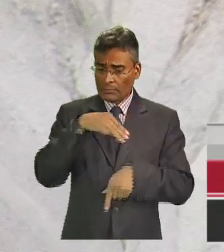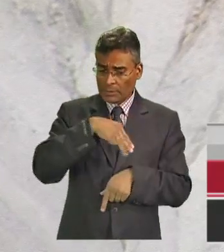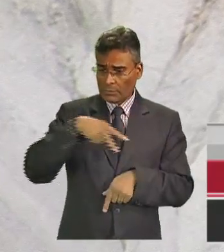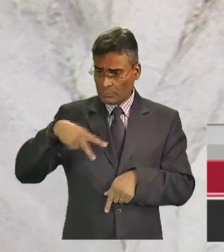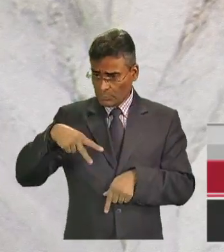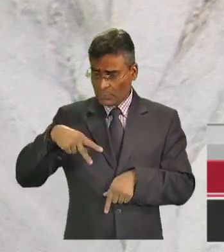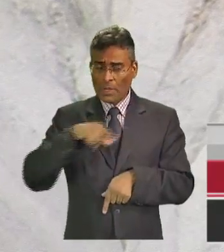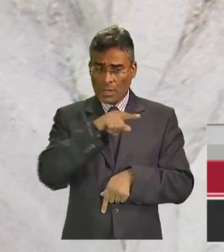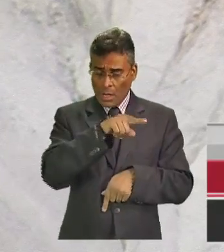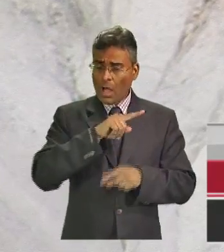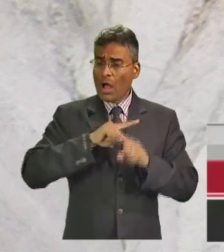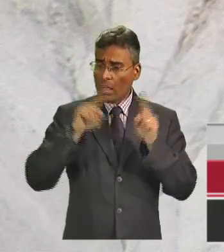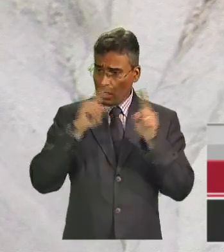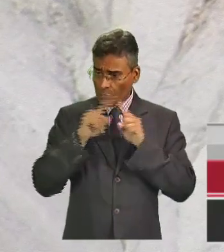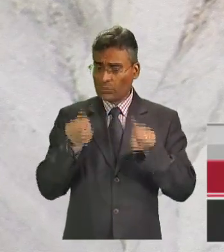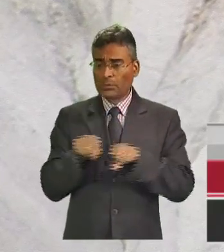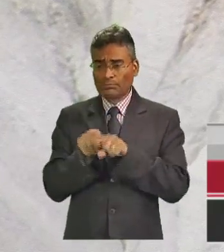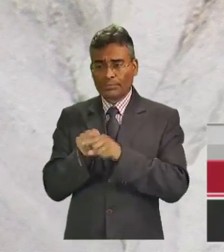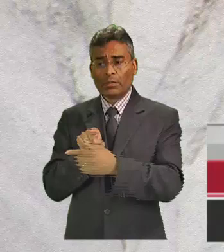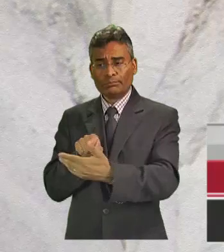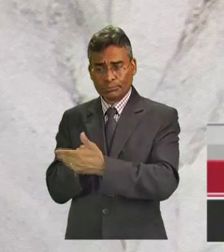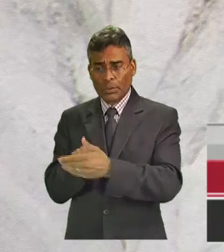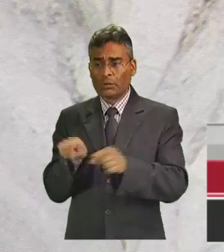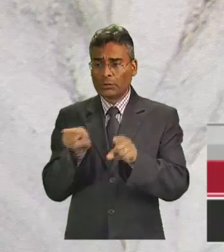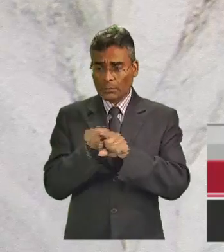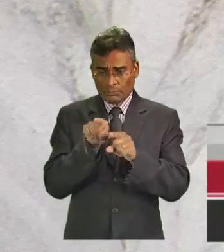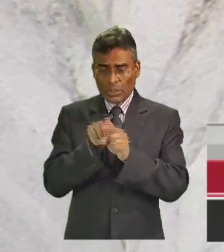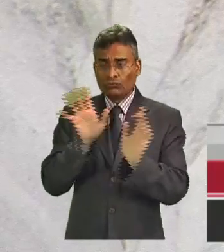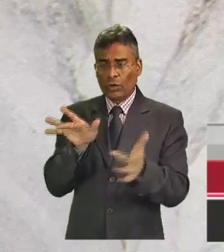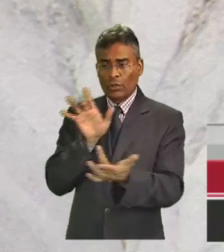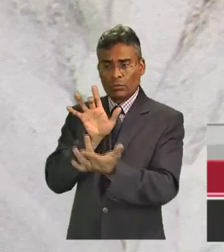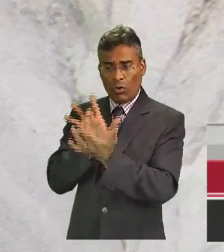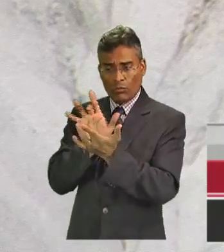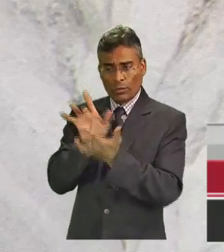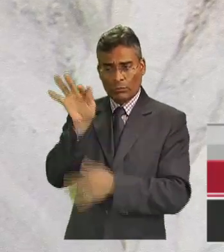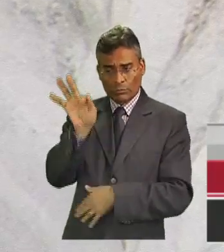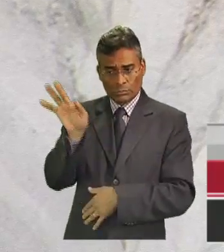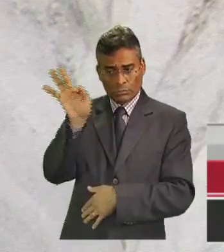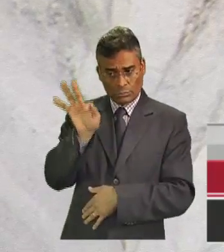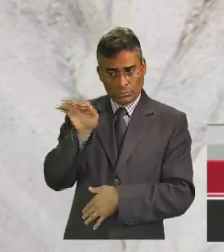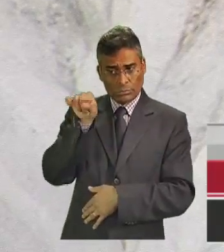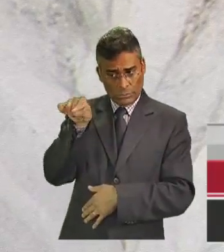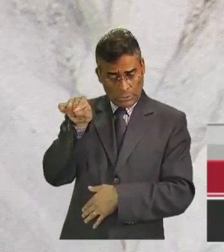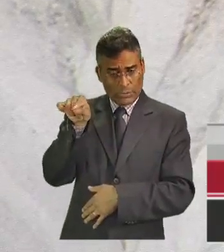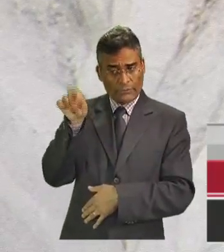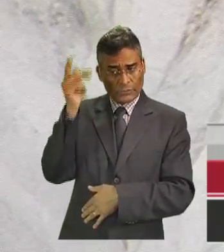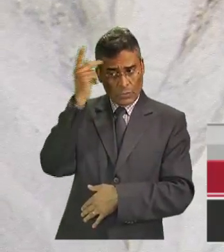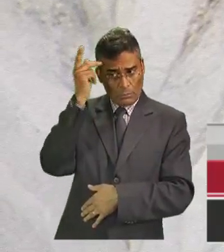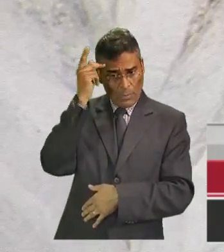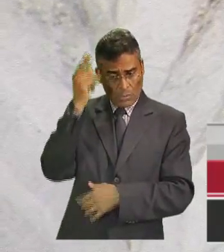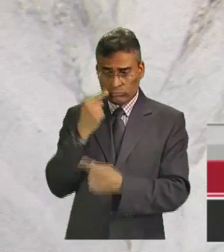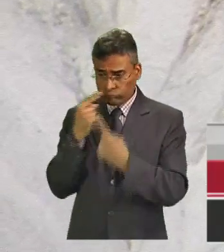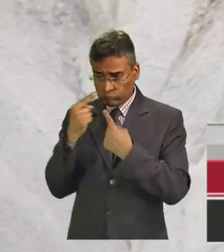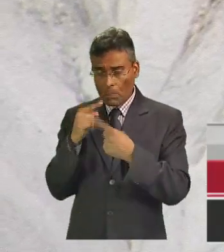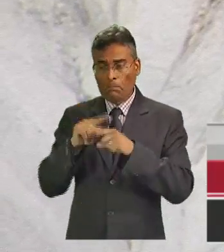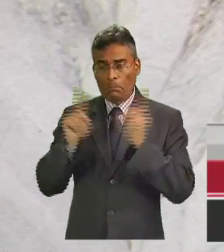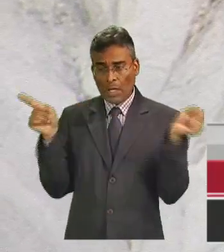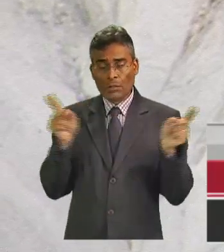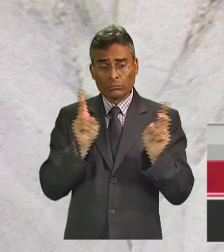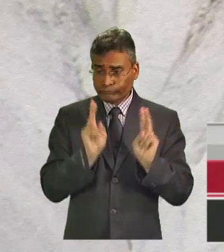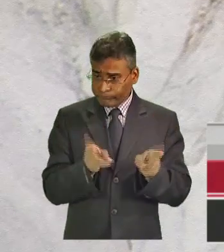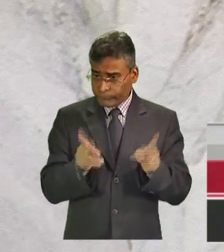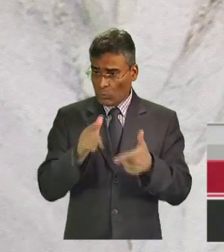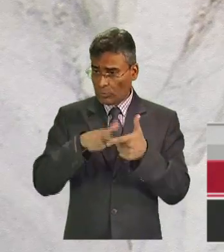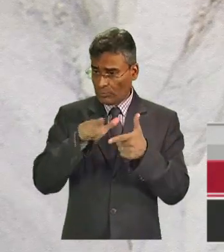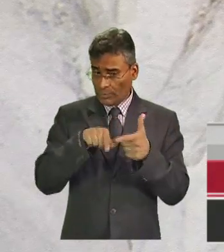em contato com a direção do Instituto Federal de São Paulo, mas mesmo assim o problema não foi sanado. E ele